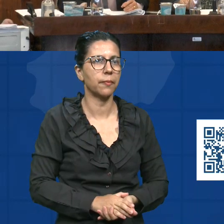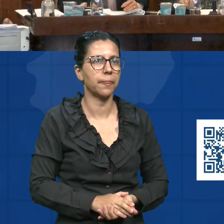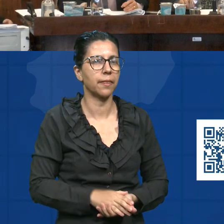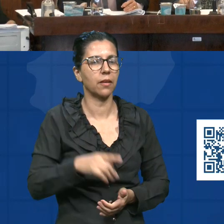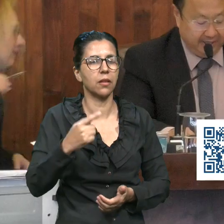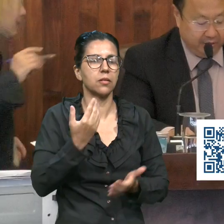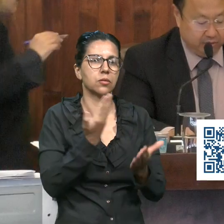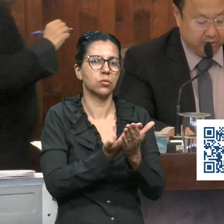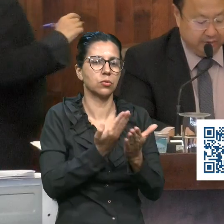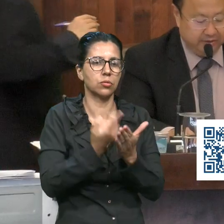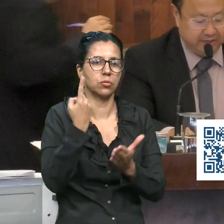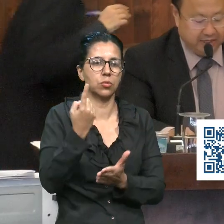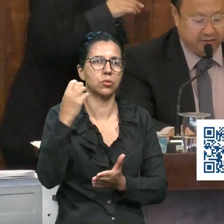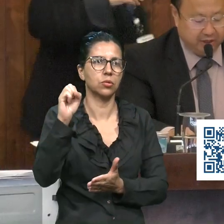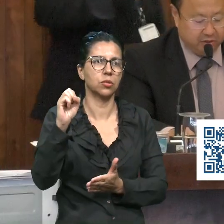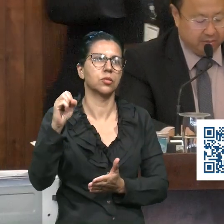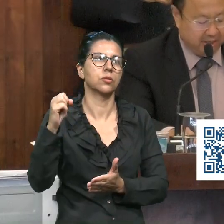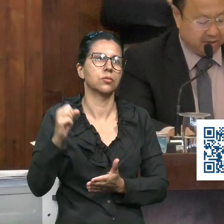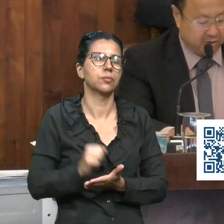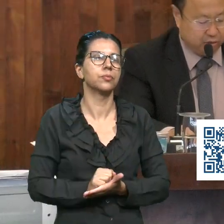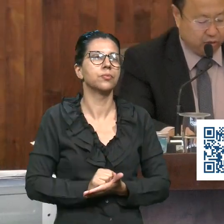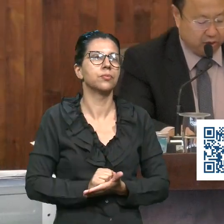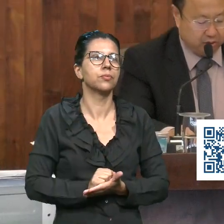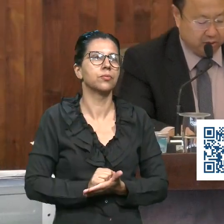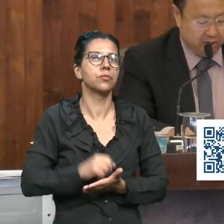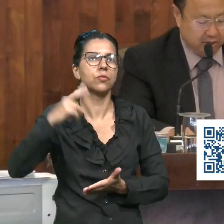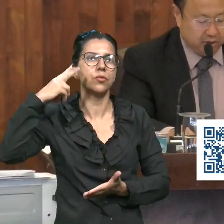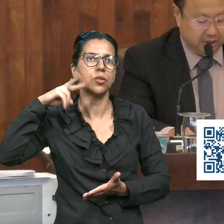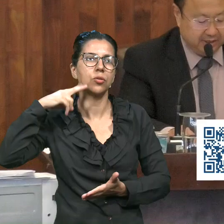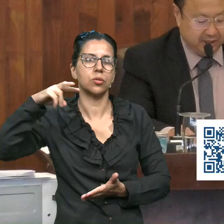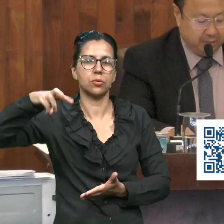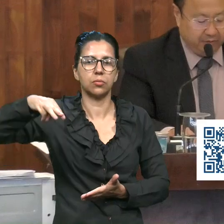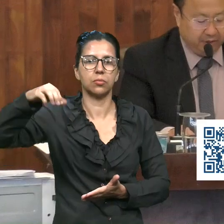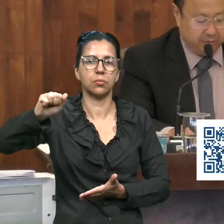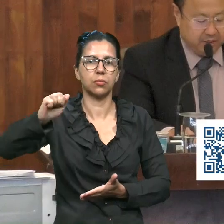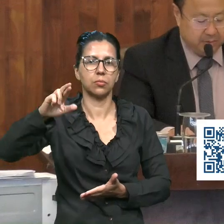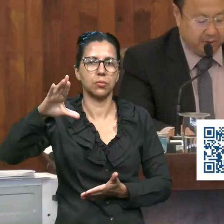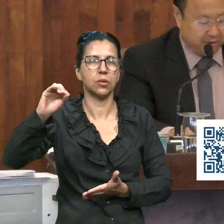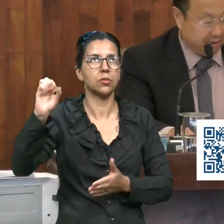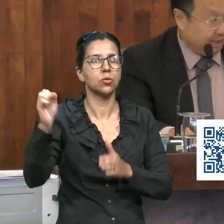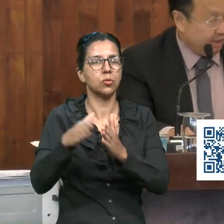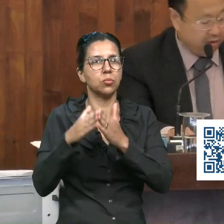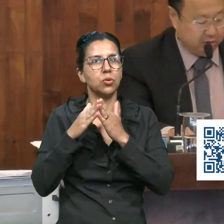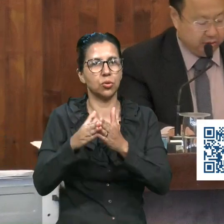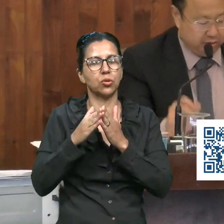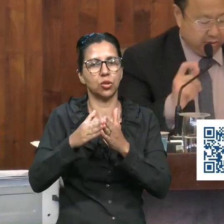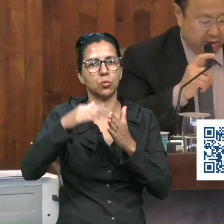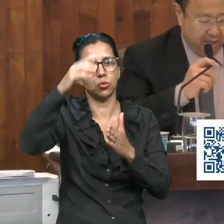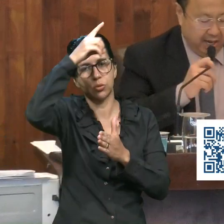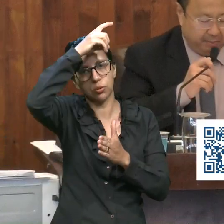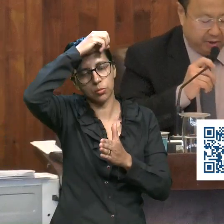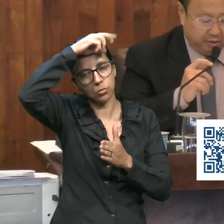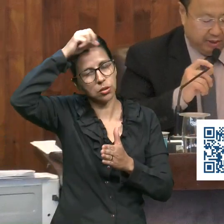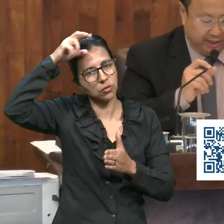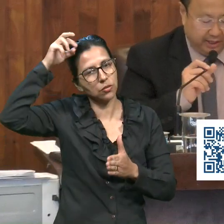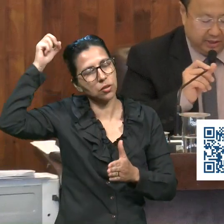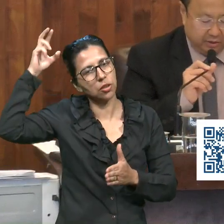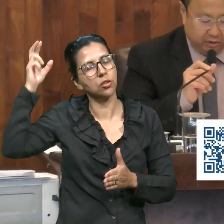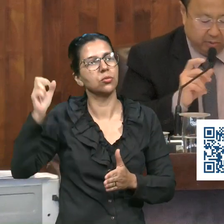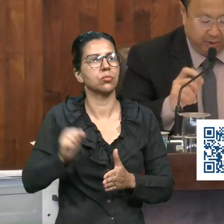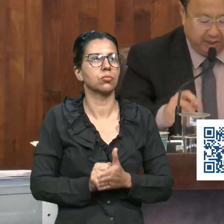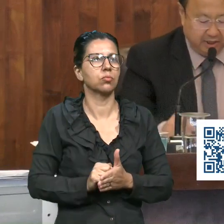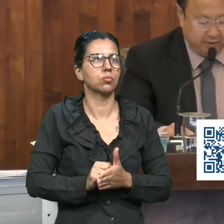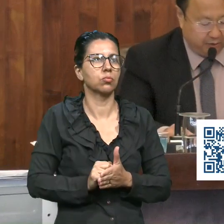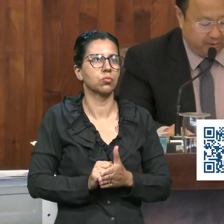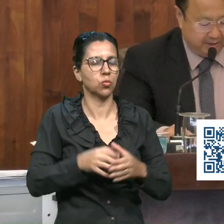Requerimento 1871, de 2023, vereador Marcos Custódio, solicitando ao prefeito municipal, senhor Daniel Alonso, após contatar o